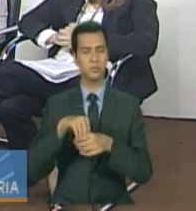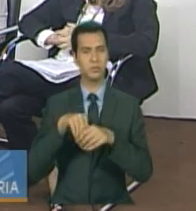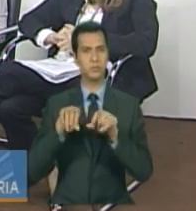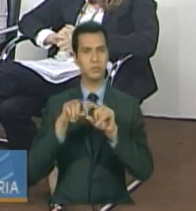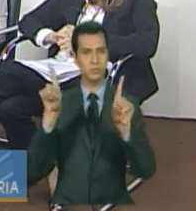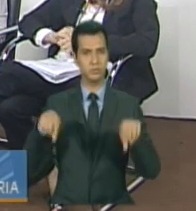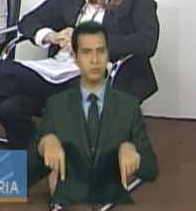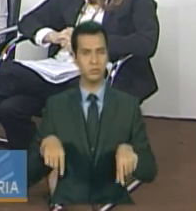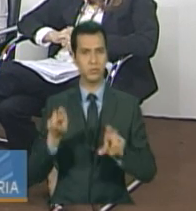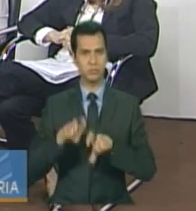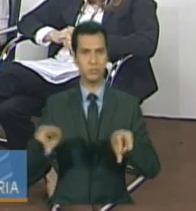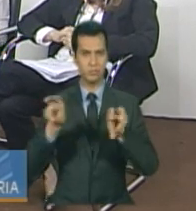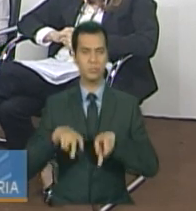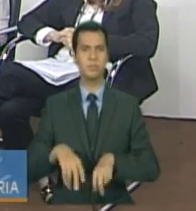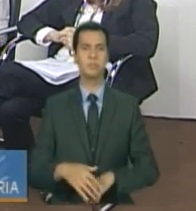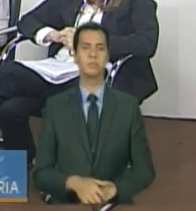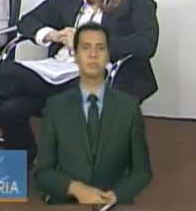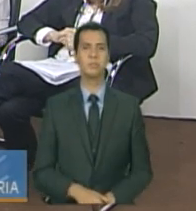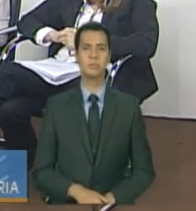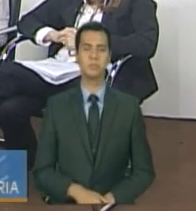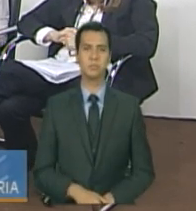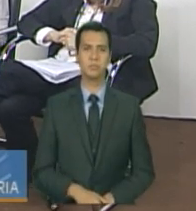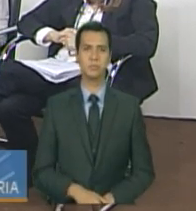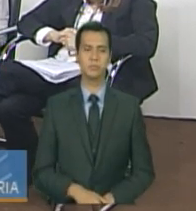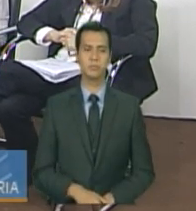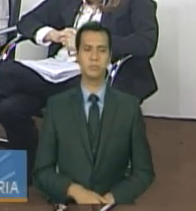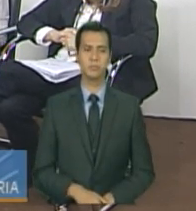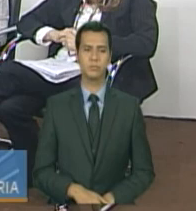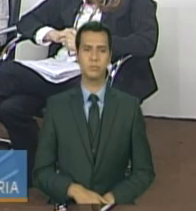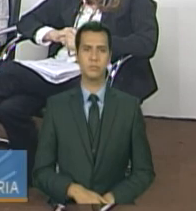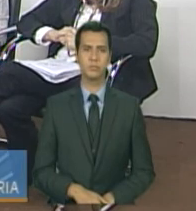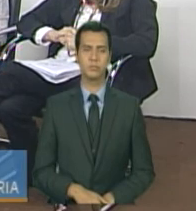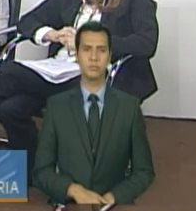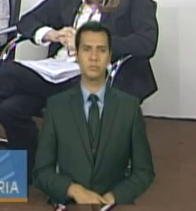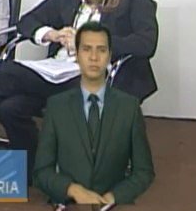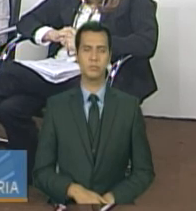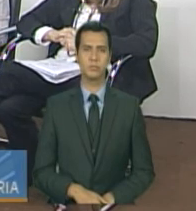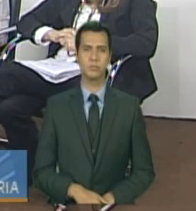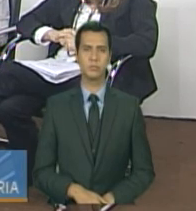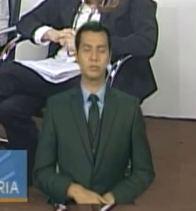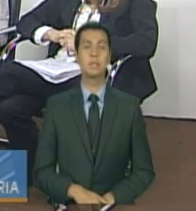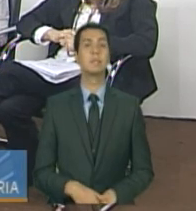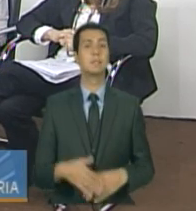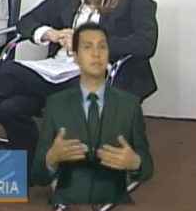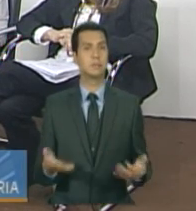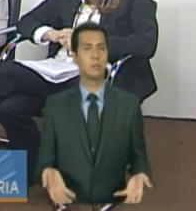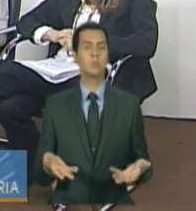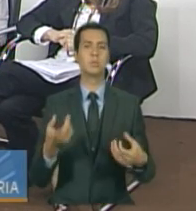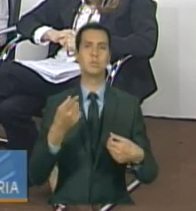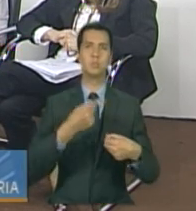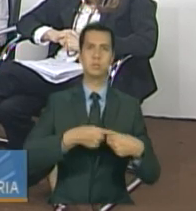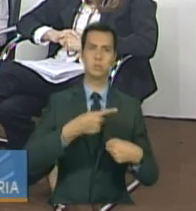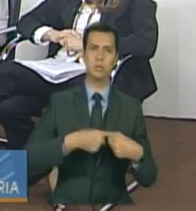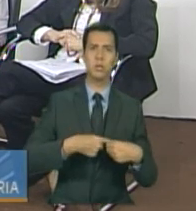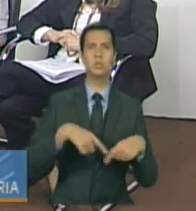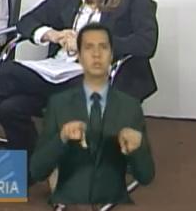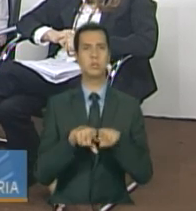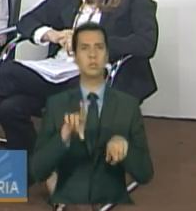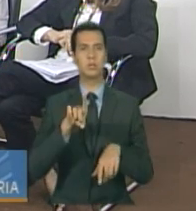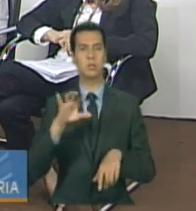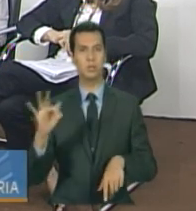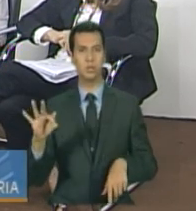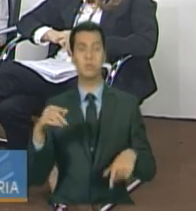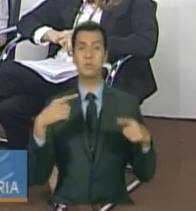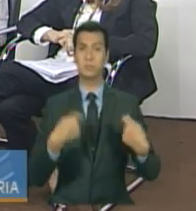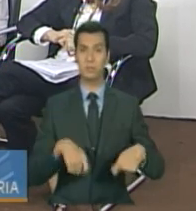parecer técnico. Bom, então, para que os municípios e o Distrito Federal eles possam entrar nesse termo de aceite, eles têm que